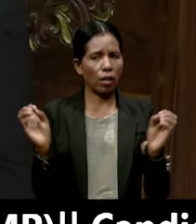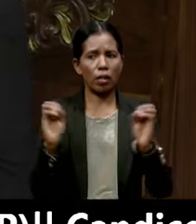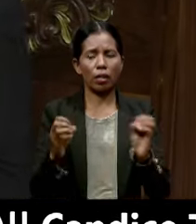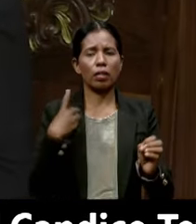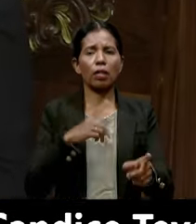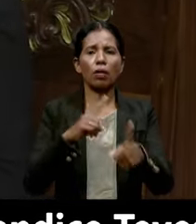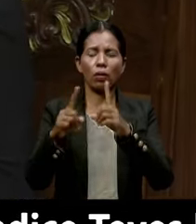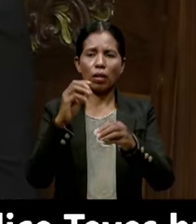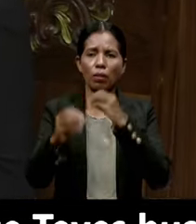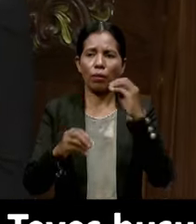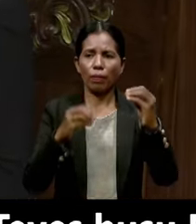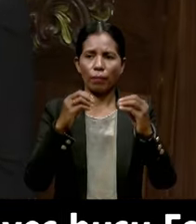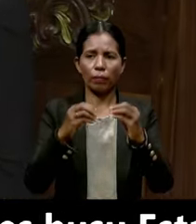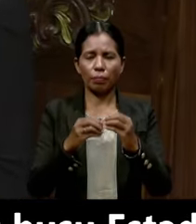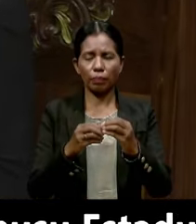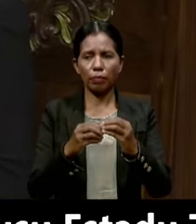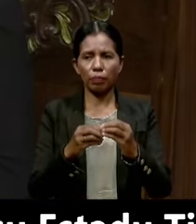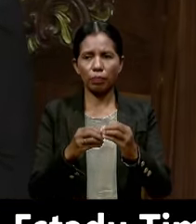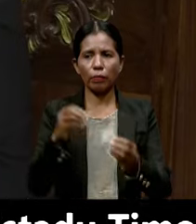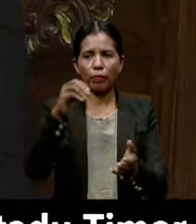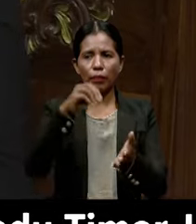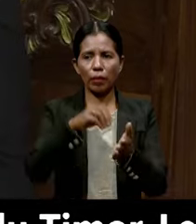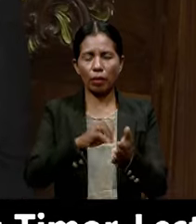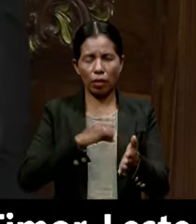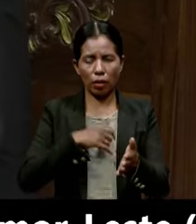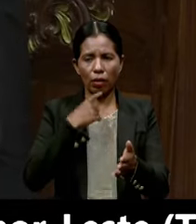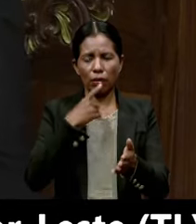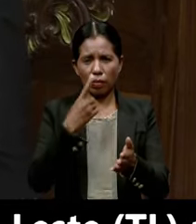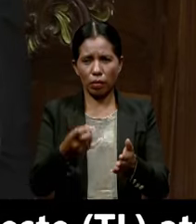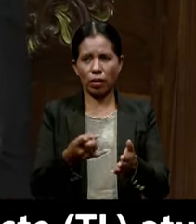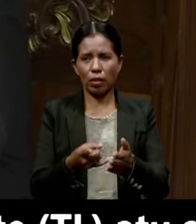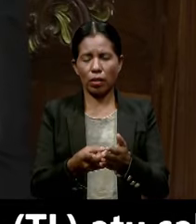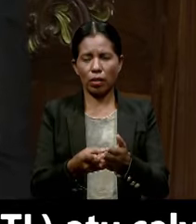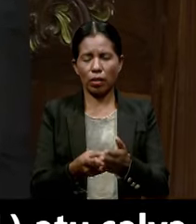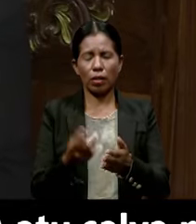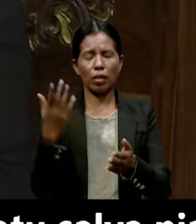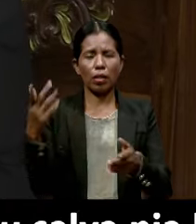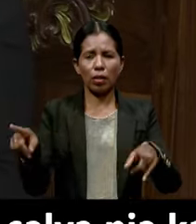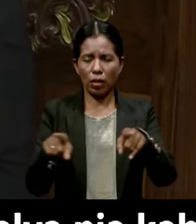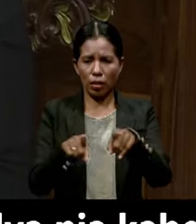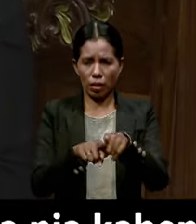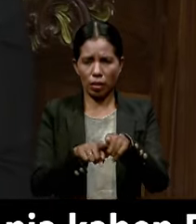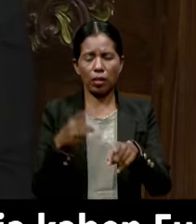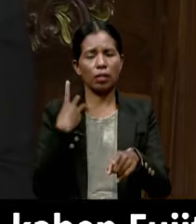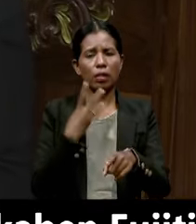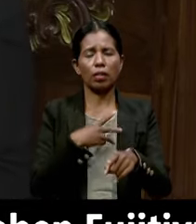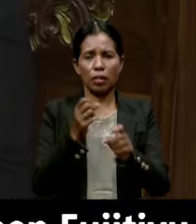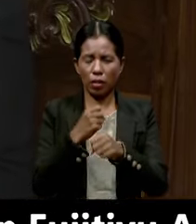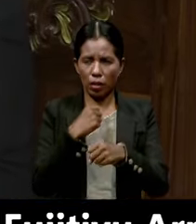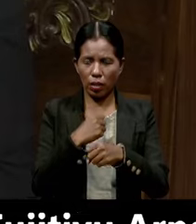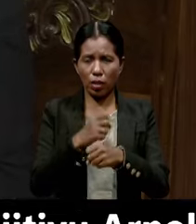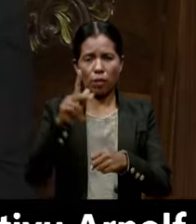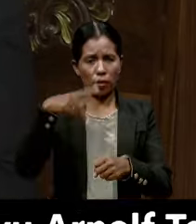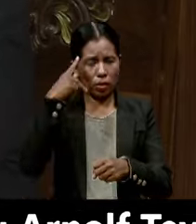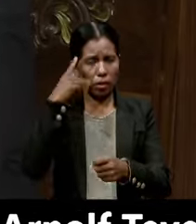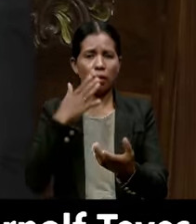sabe, né? Fosse o marca, se não. Está nem mais que sempre preocupa, né? E não é que, né? Esse exemplo tem cara, né? Política, ir a